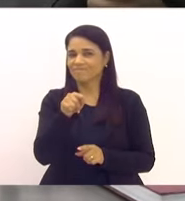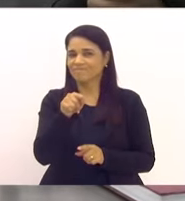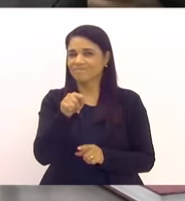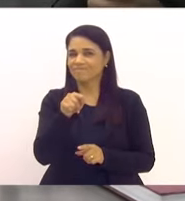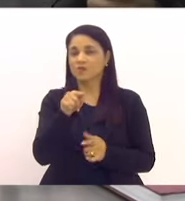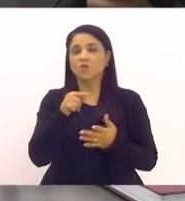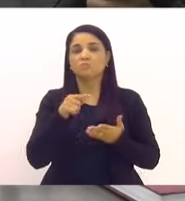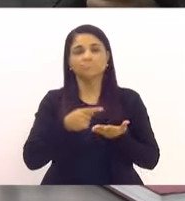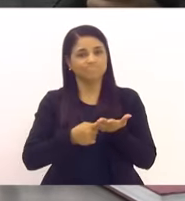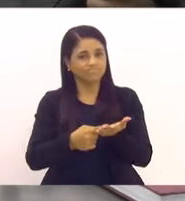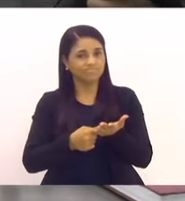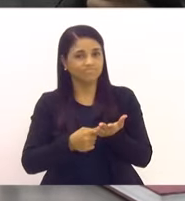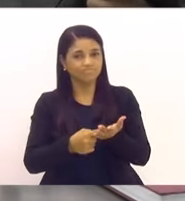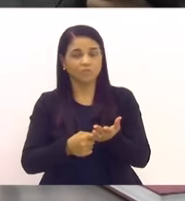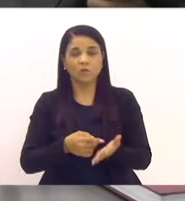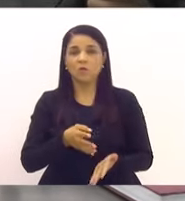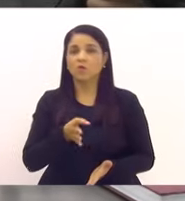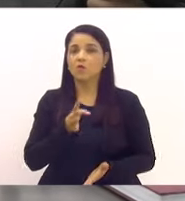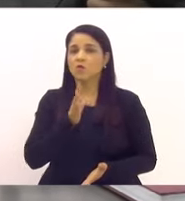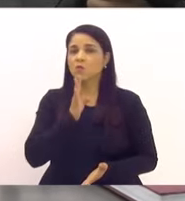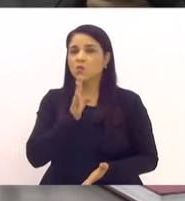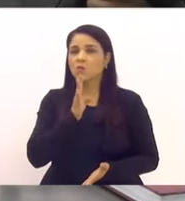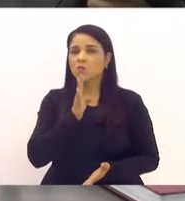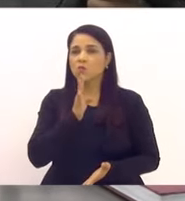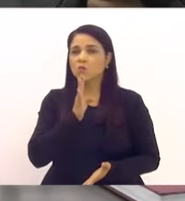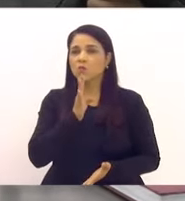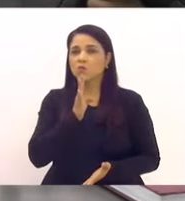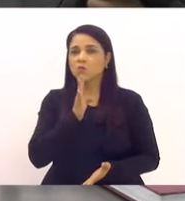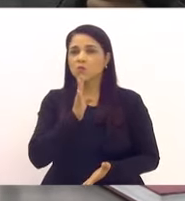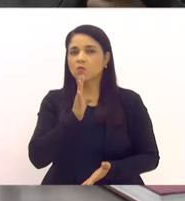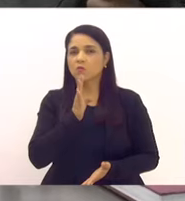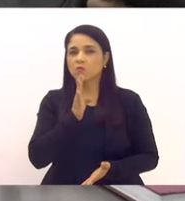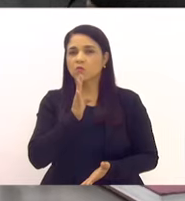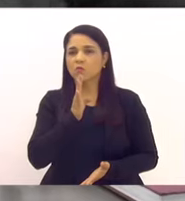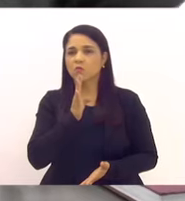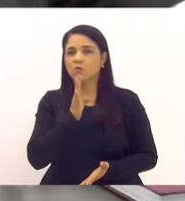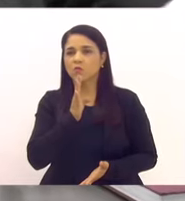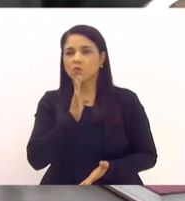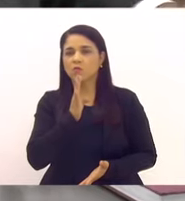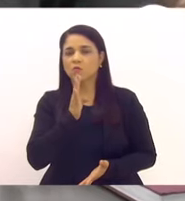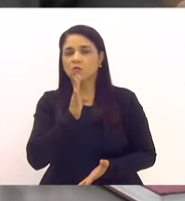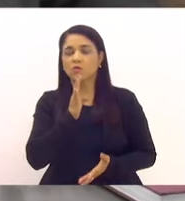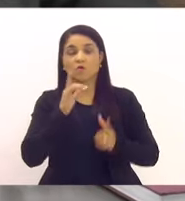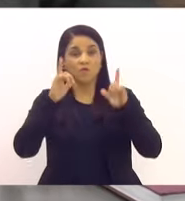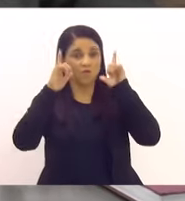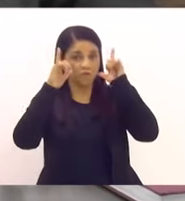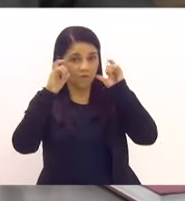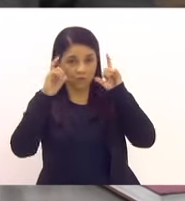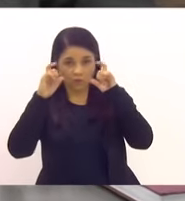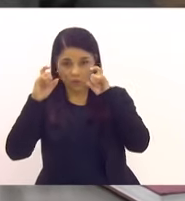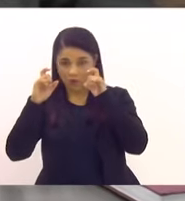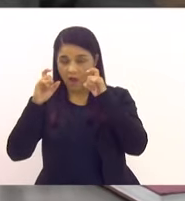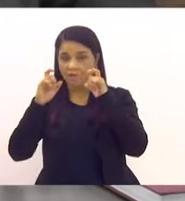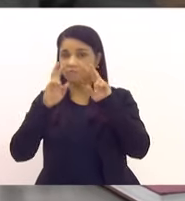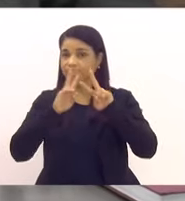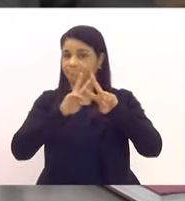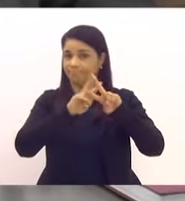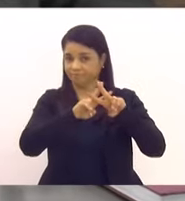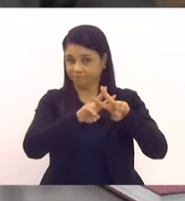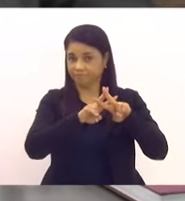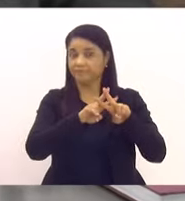totalmente comprometido, que é do reconhecimento, da veda da prisão por ré de reconhecimento fotográfico. Havia um